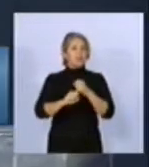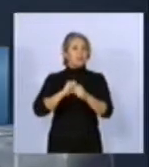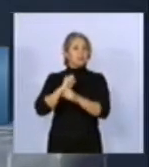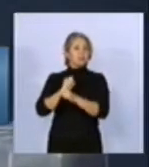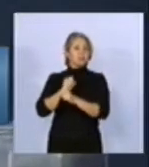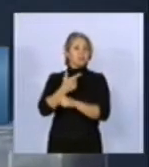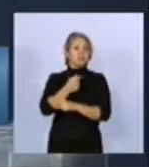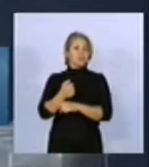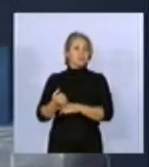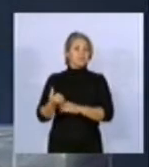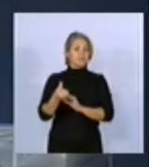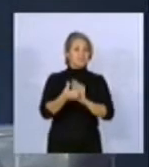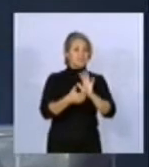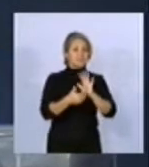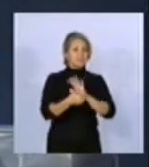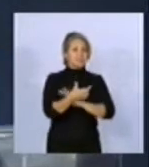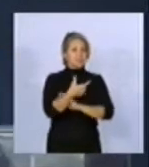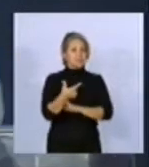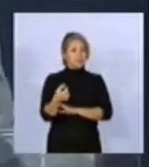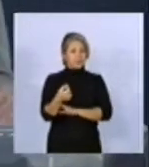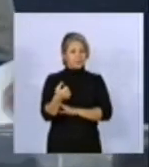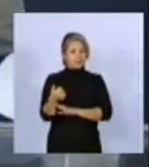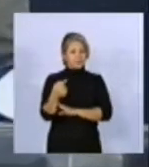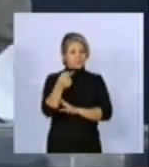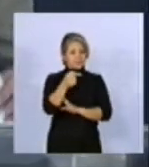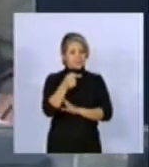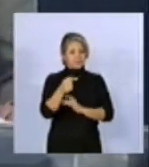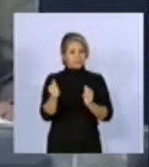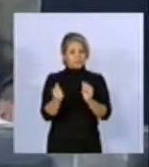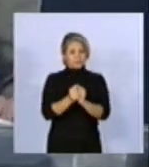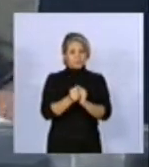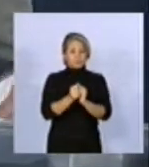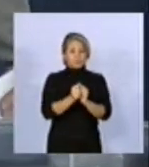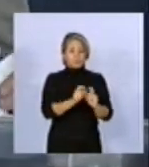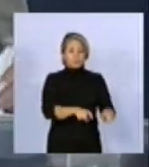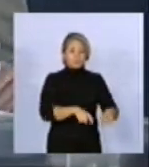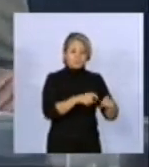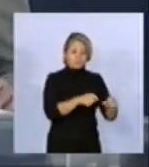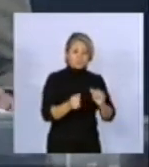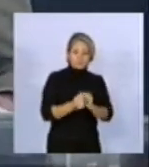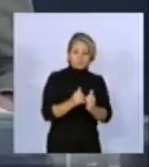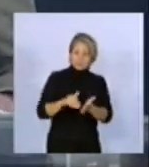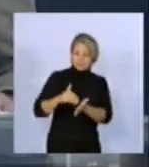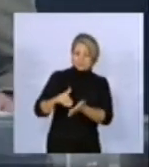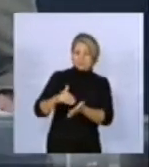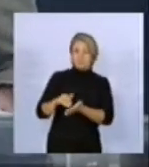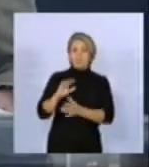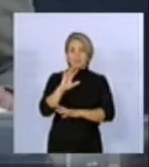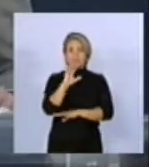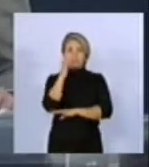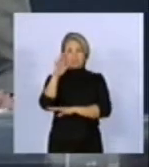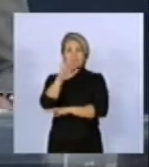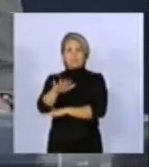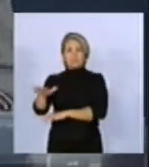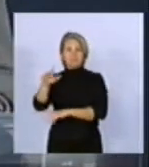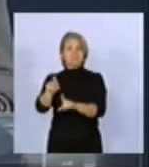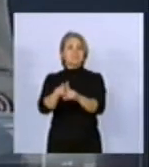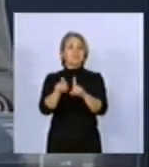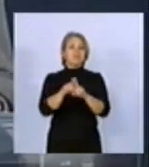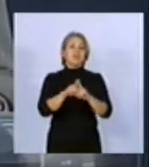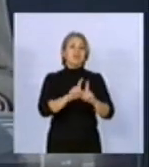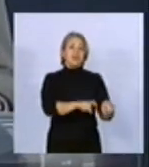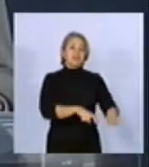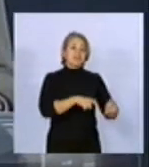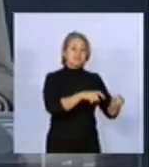2006 2007 produtores juntamente com as secretarias do meio ambiente e da agricultura do Estado